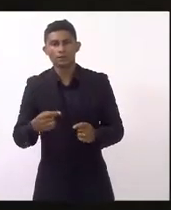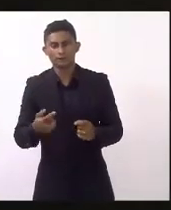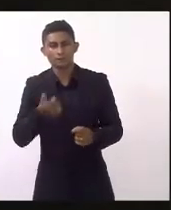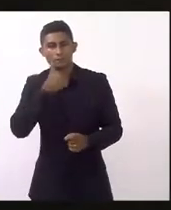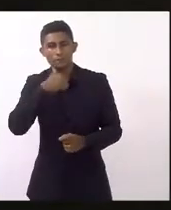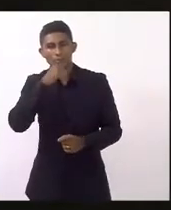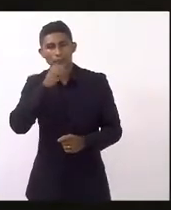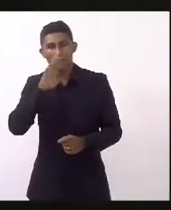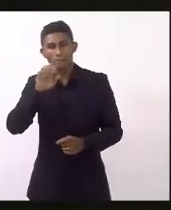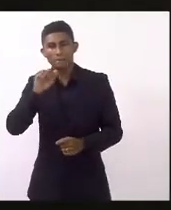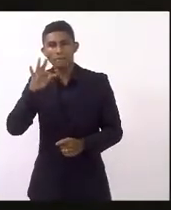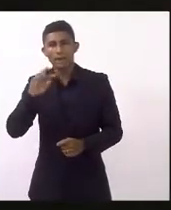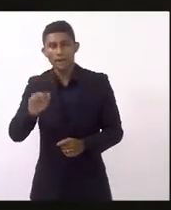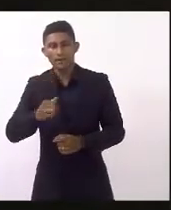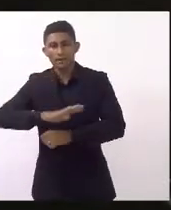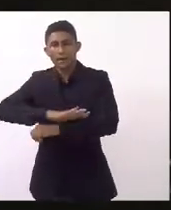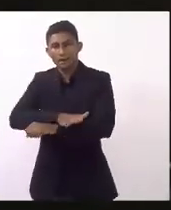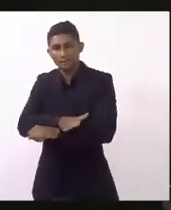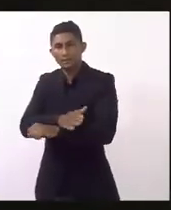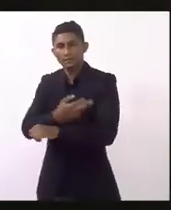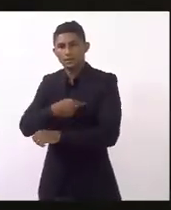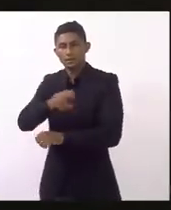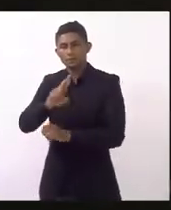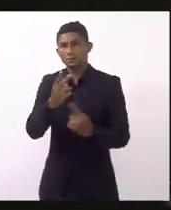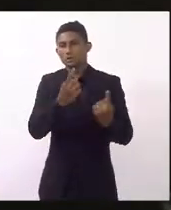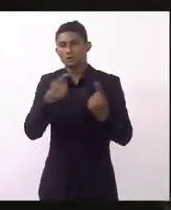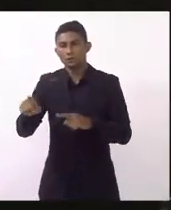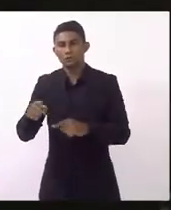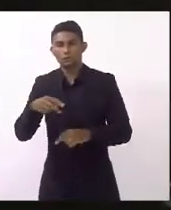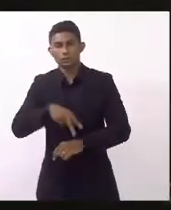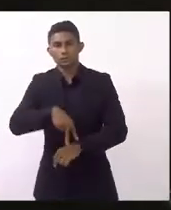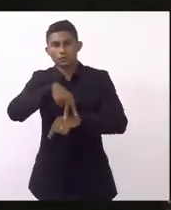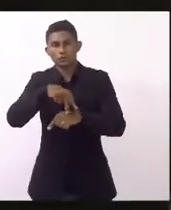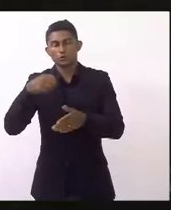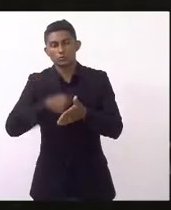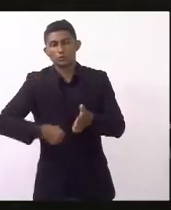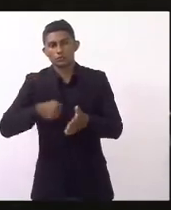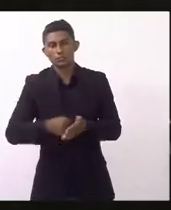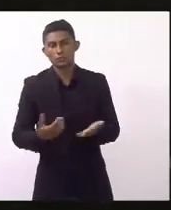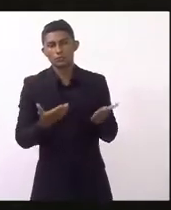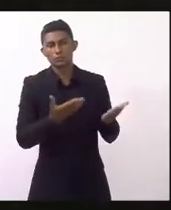contra o racismo religioso reconhecendo o seu papel de luta